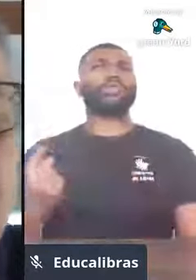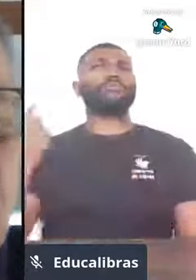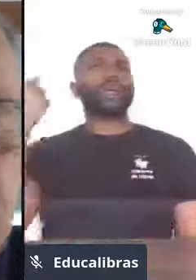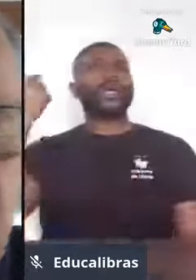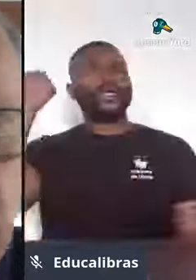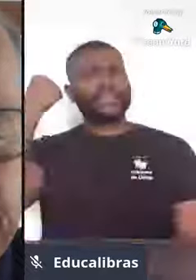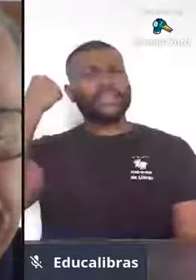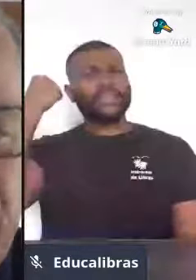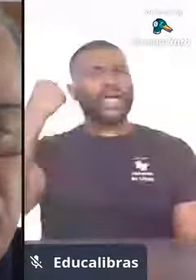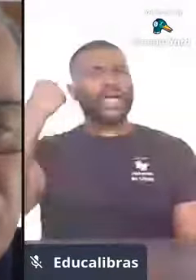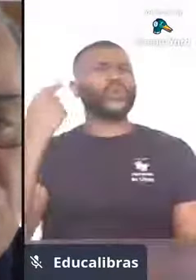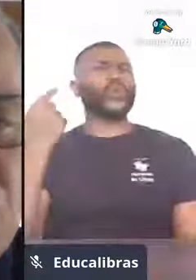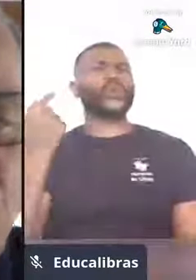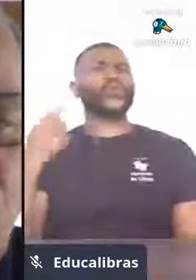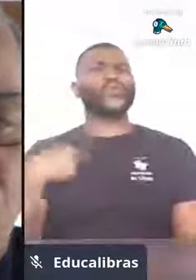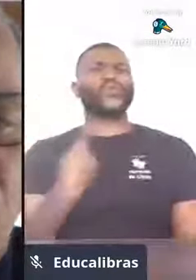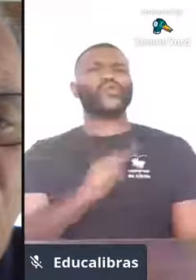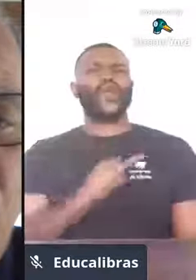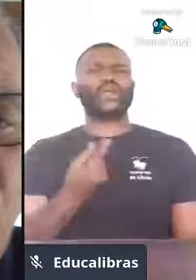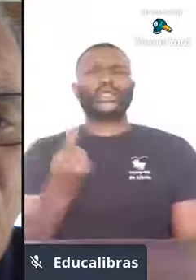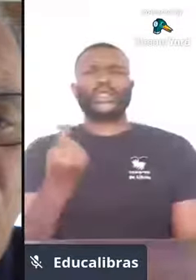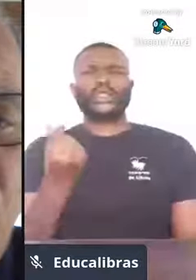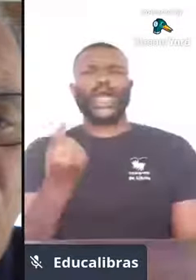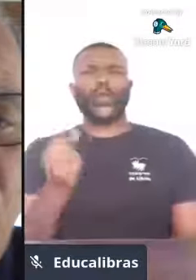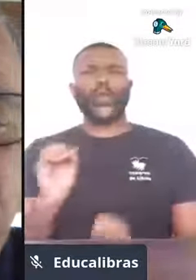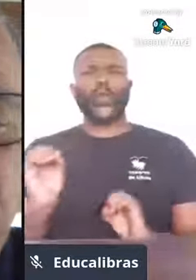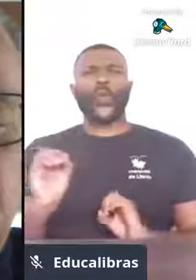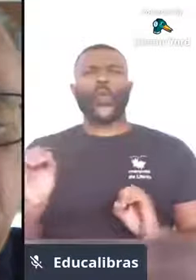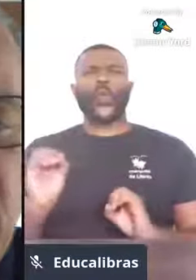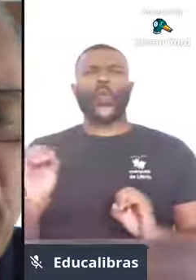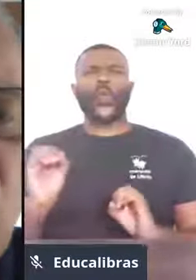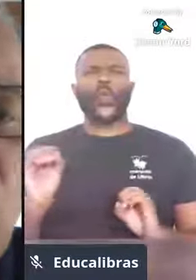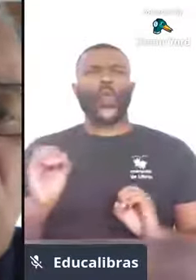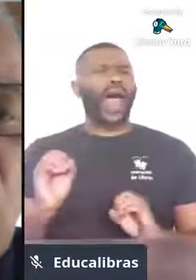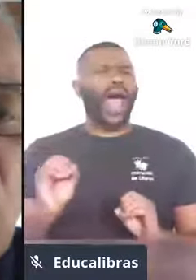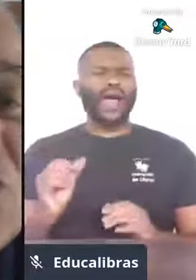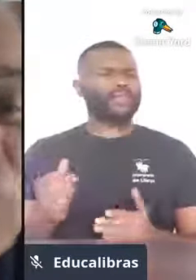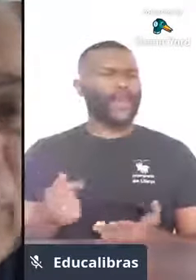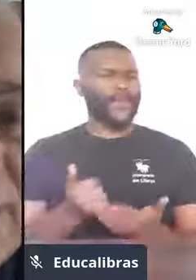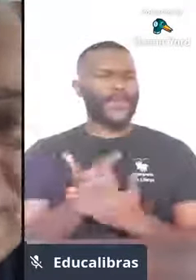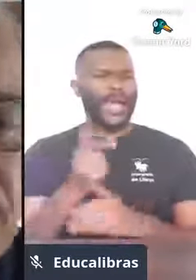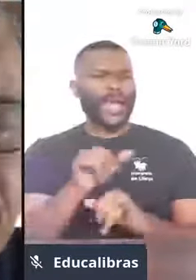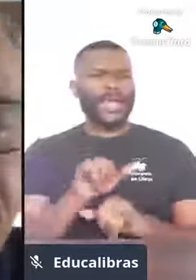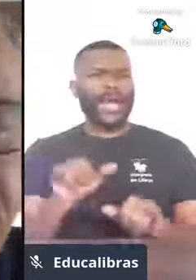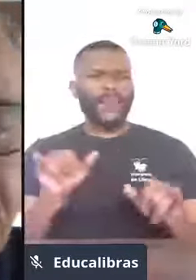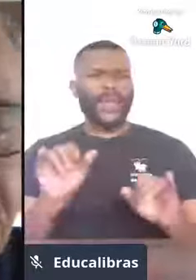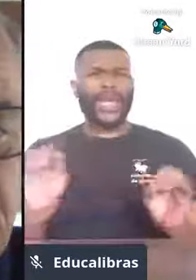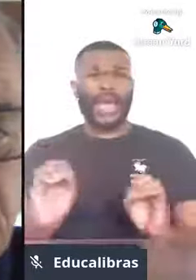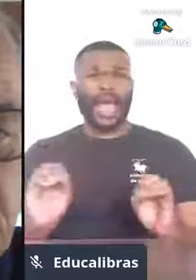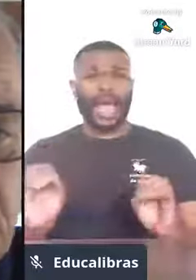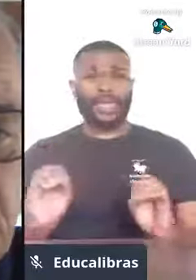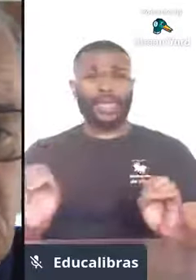tinha nenhum tostão no bolso, não tinha tostão para a campanha, ela pegou a 3ª suplência